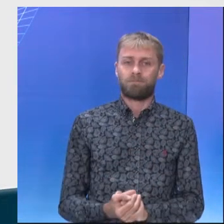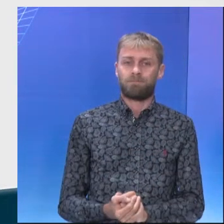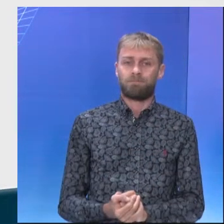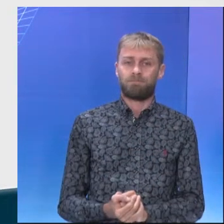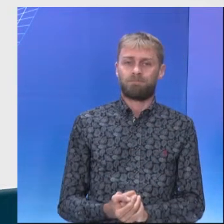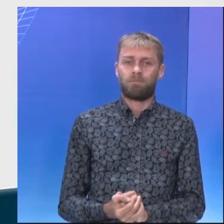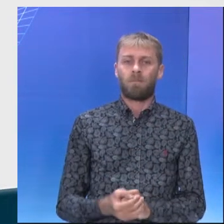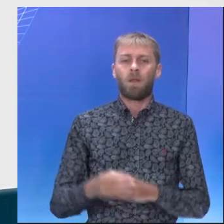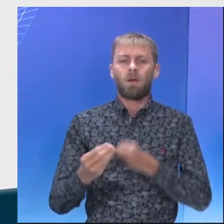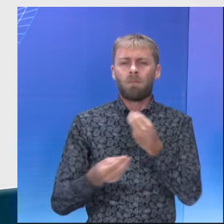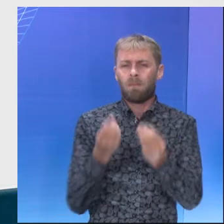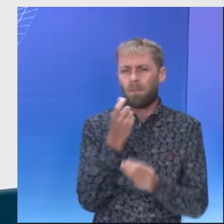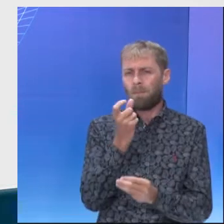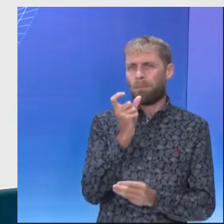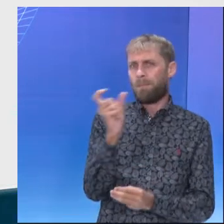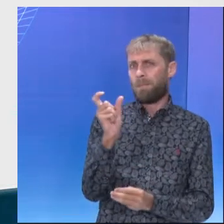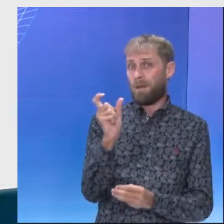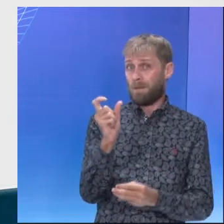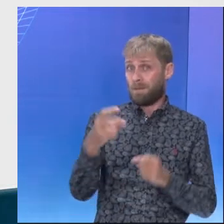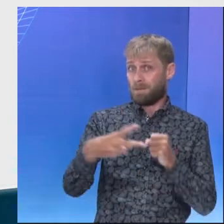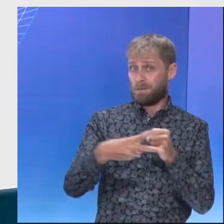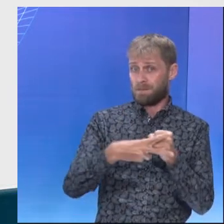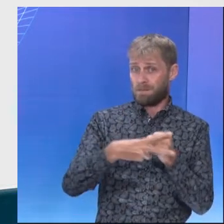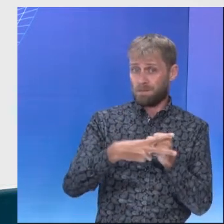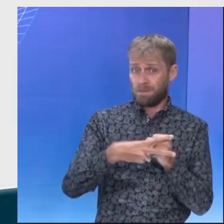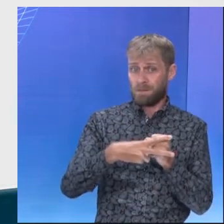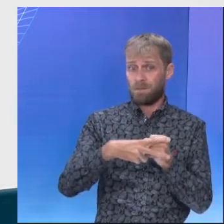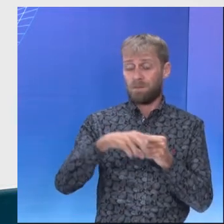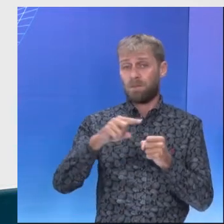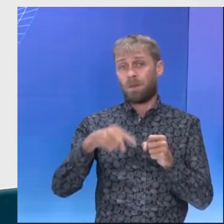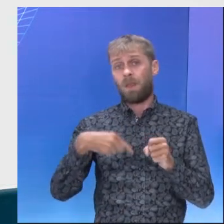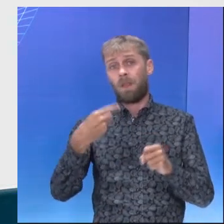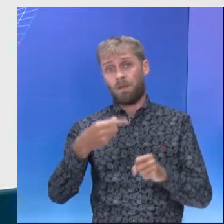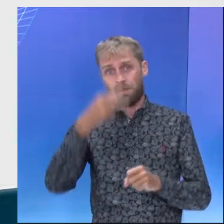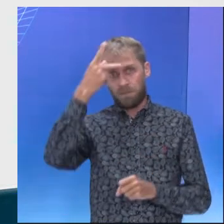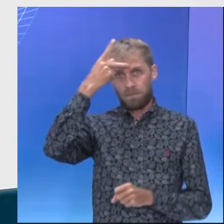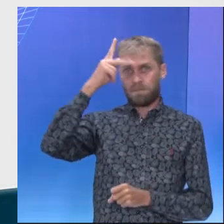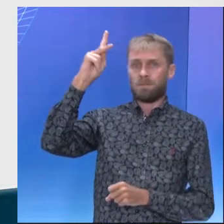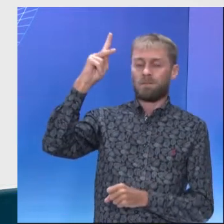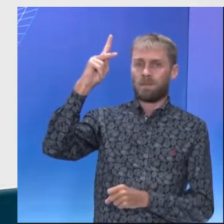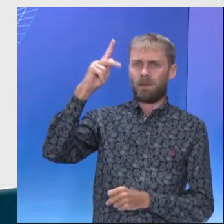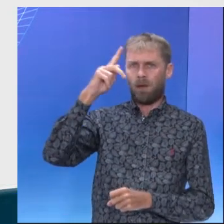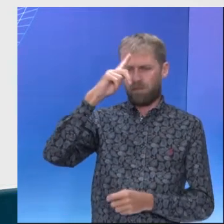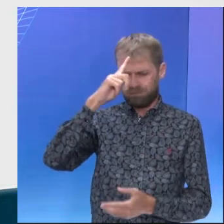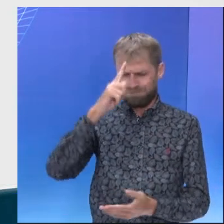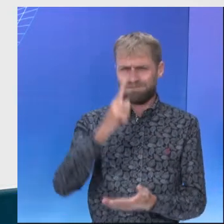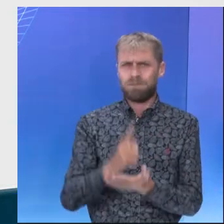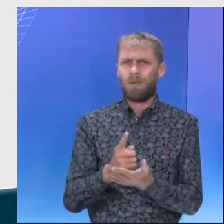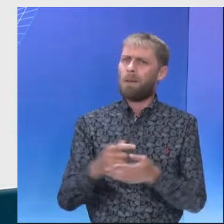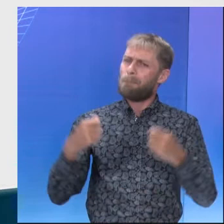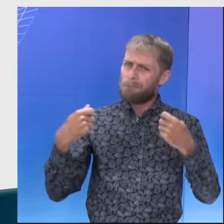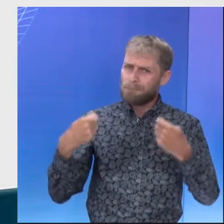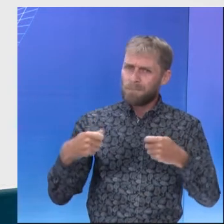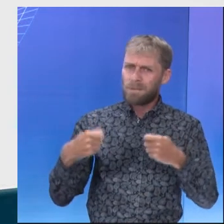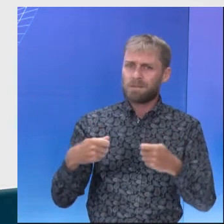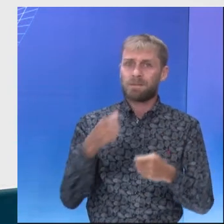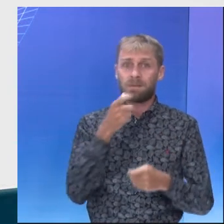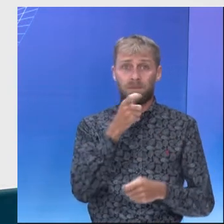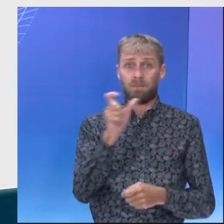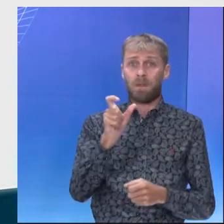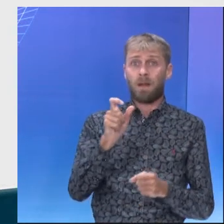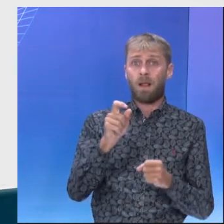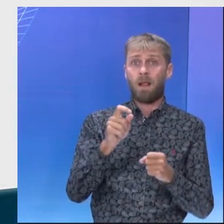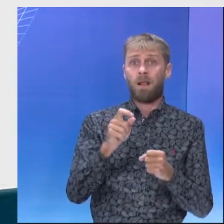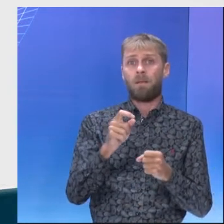A colocação do objeto entre o verbo e a preposição é obrigatória sempre que o complemento for um